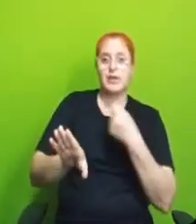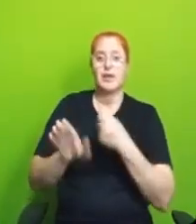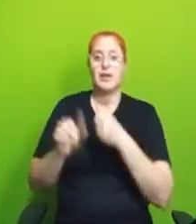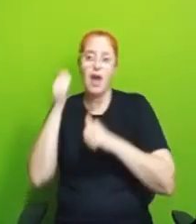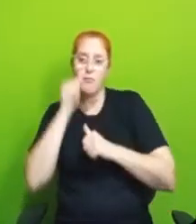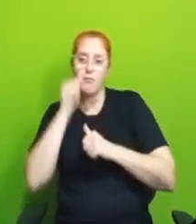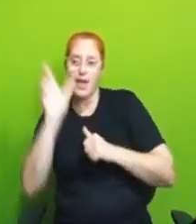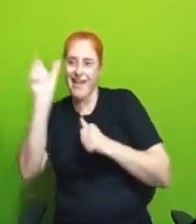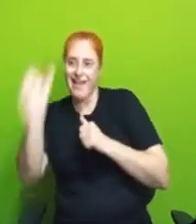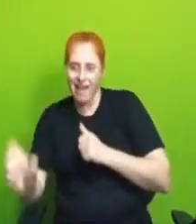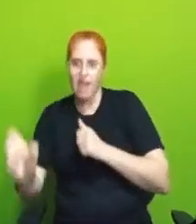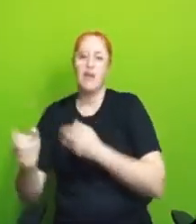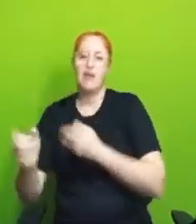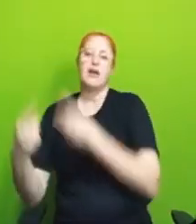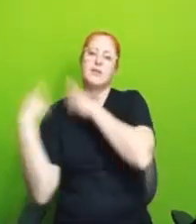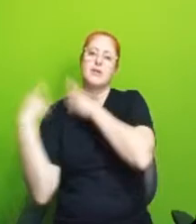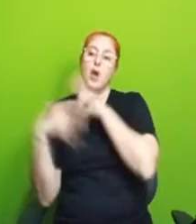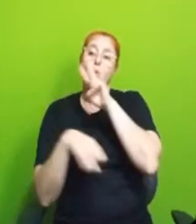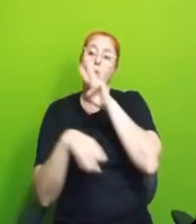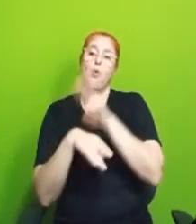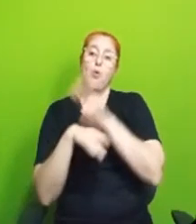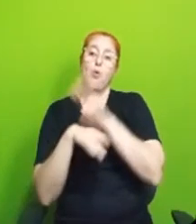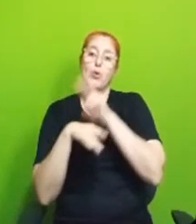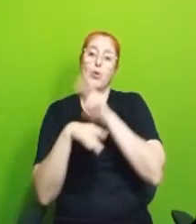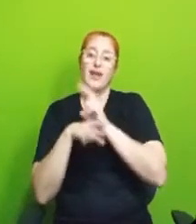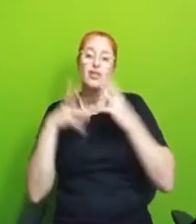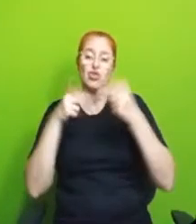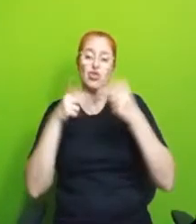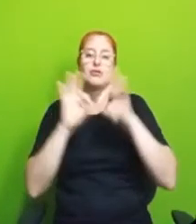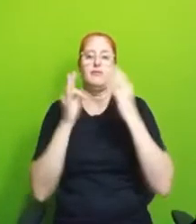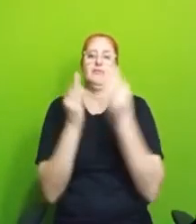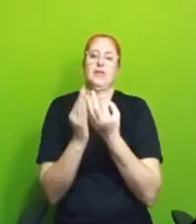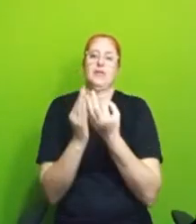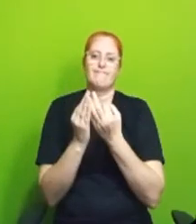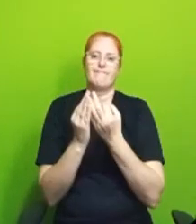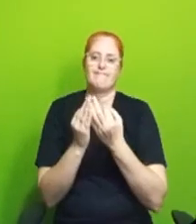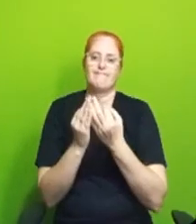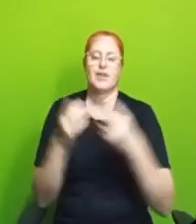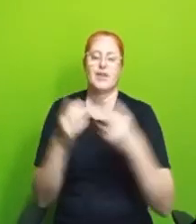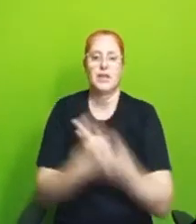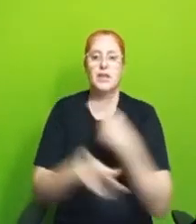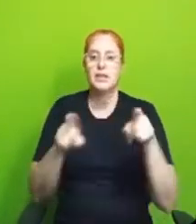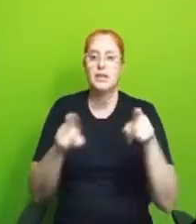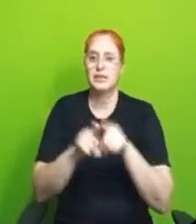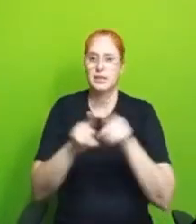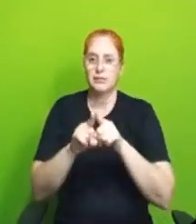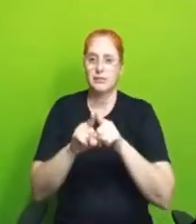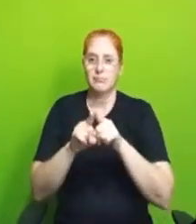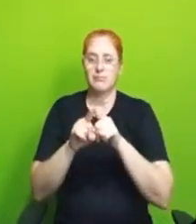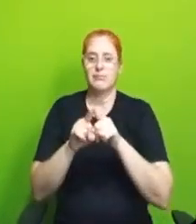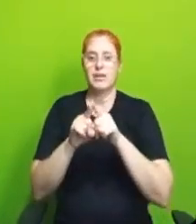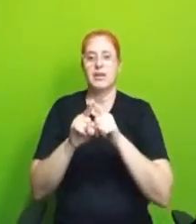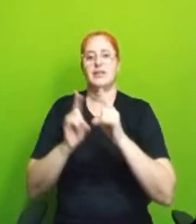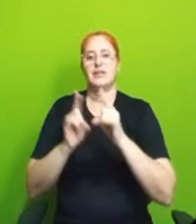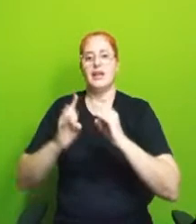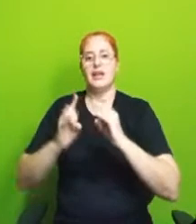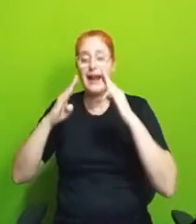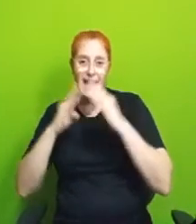pelo cuidado no interior das famílias, né? Aquilo que acontece na esfera privada, digamos assim, da reprodução social,